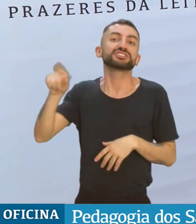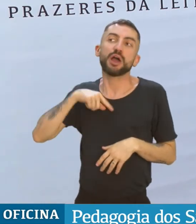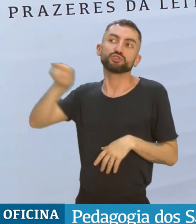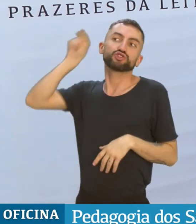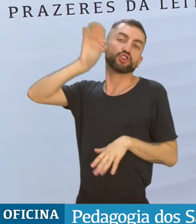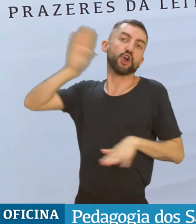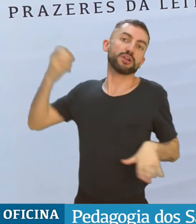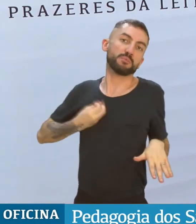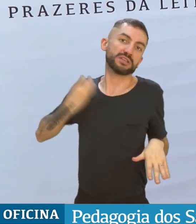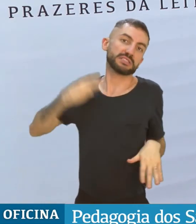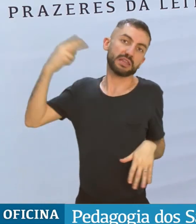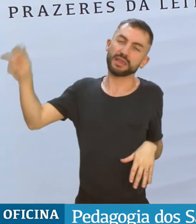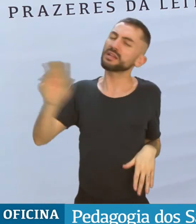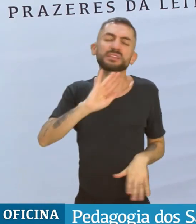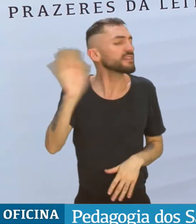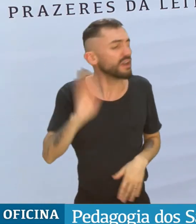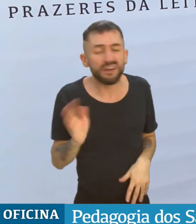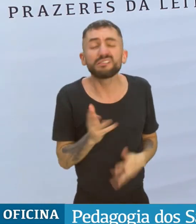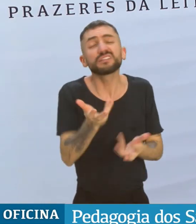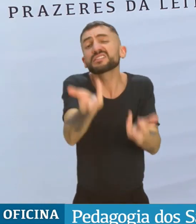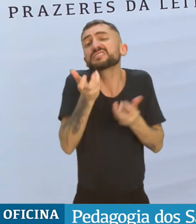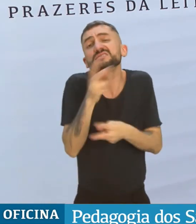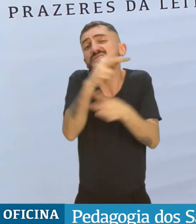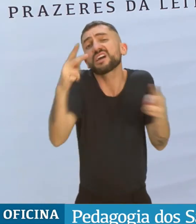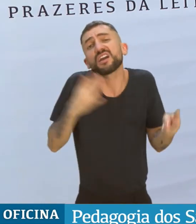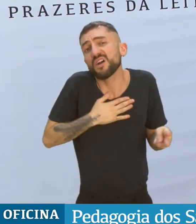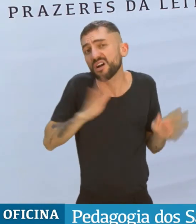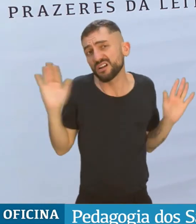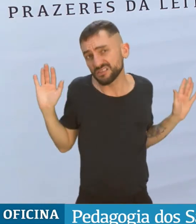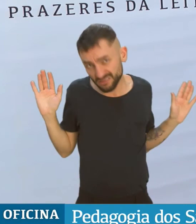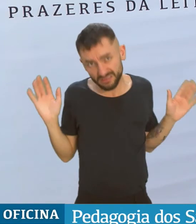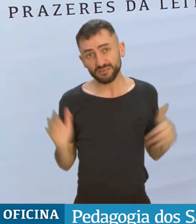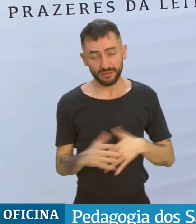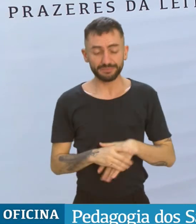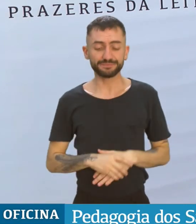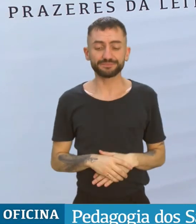gente. Pode ser de quem você gosta, né?